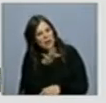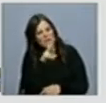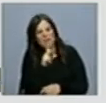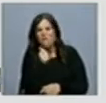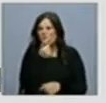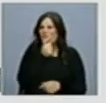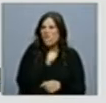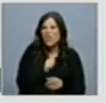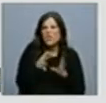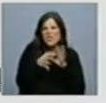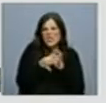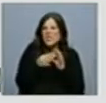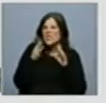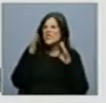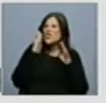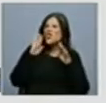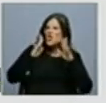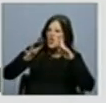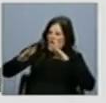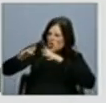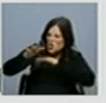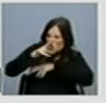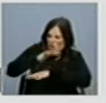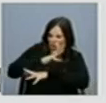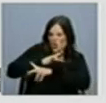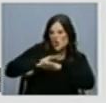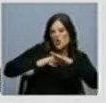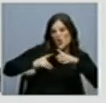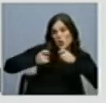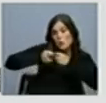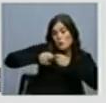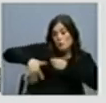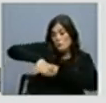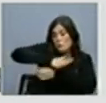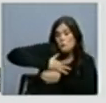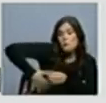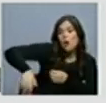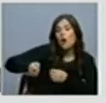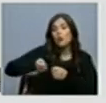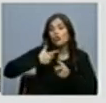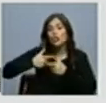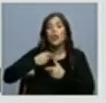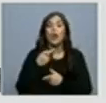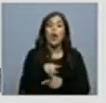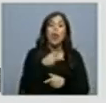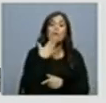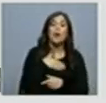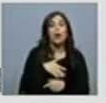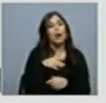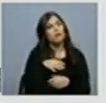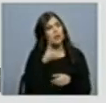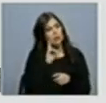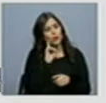com muita poeira à volta de uma anã branca. Isto é notável por si só? Não. Nós